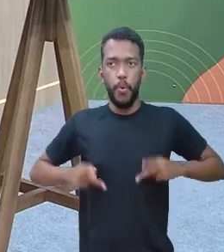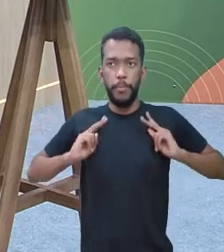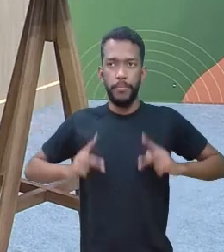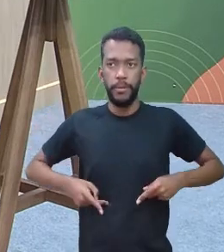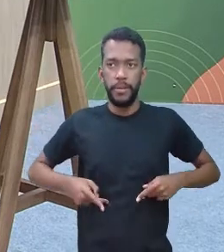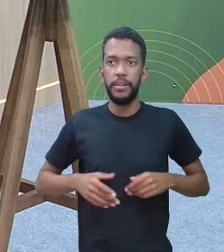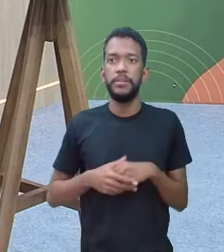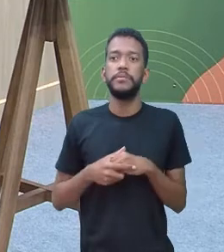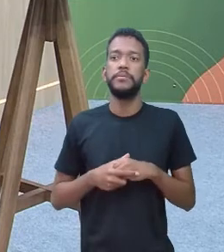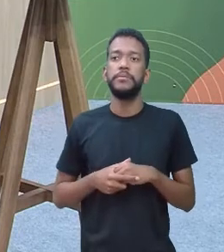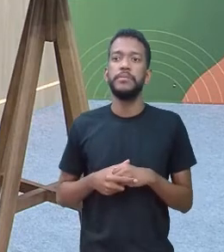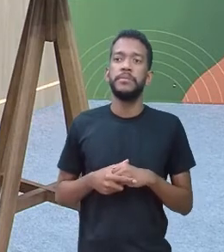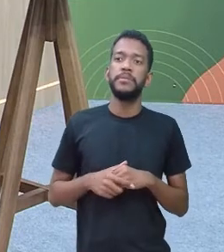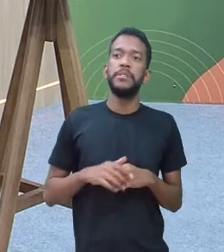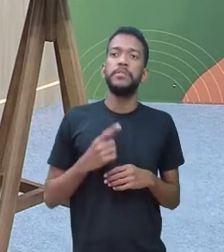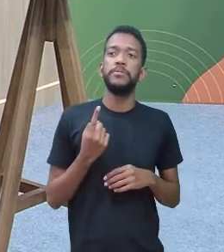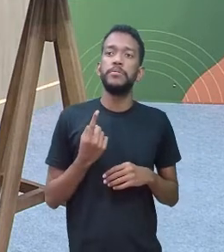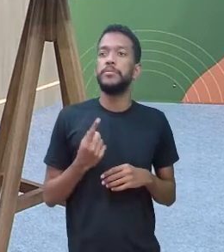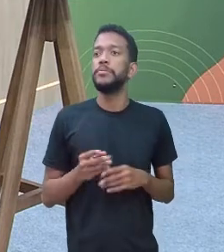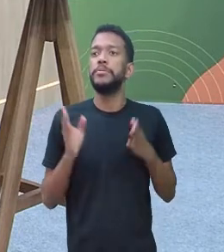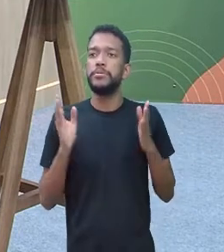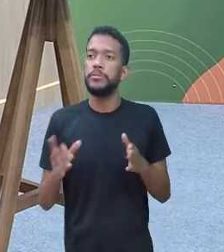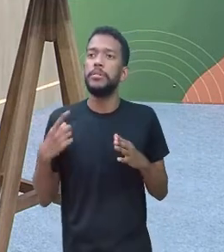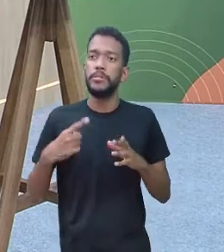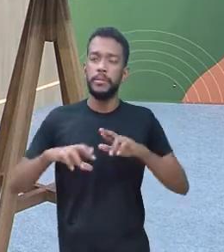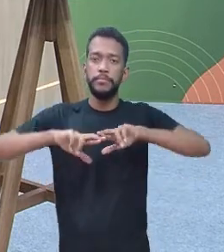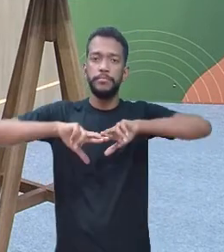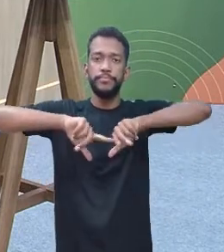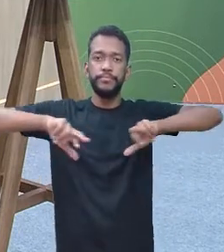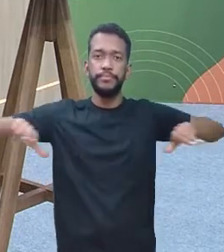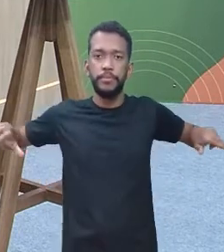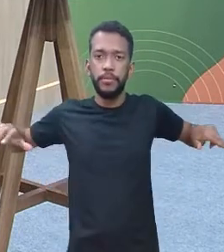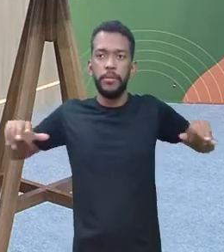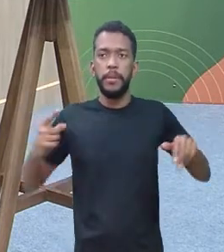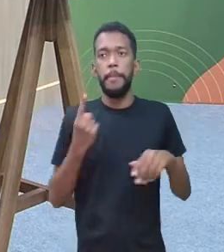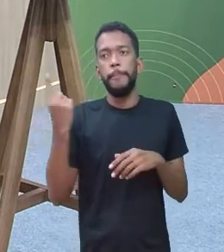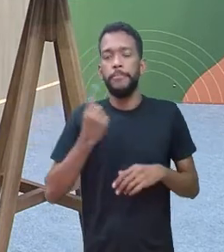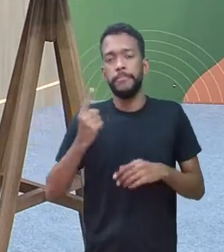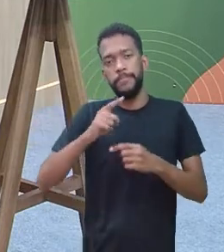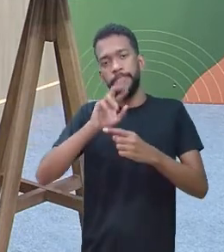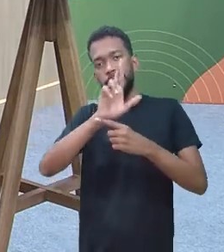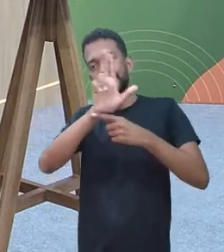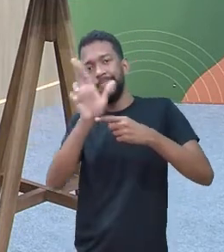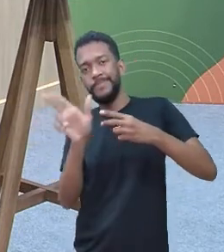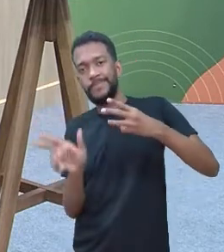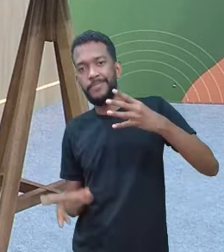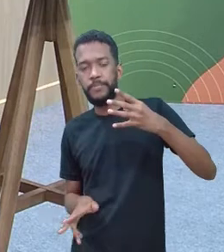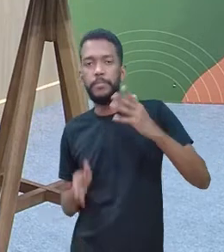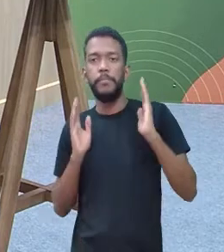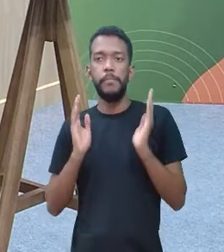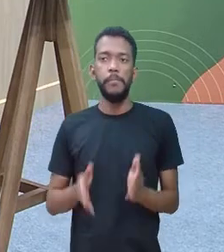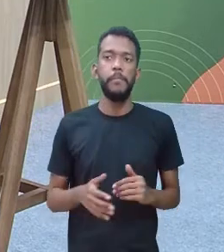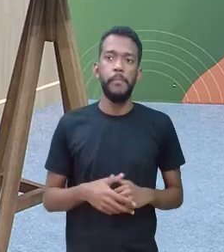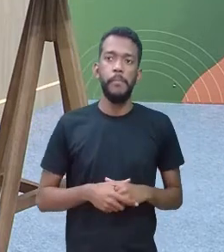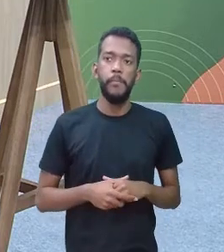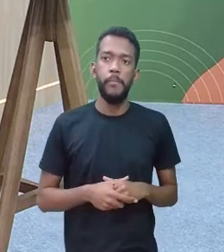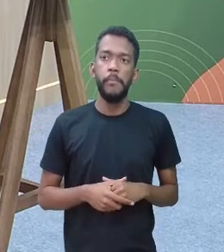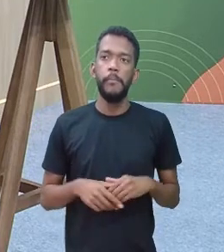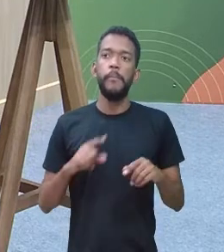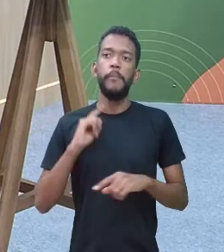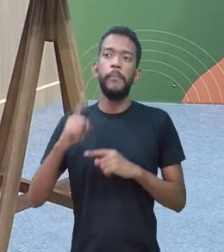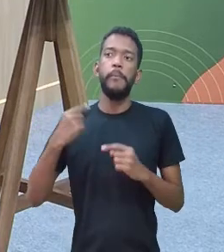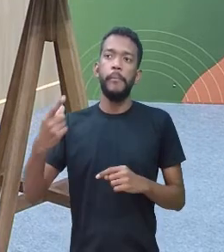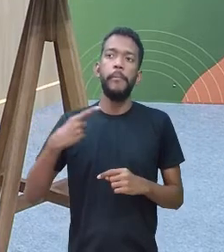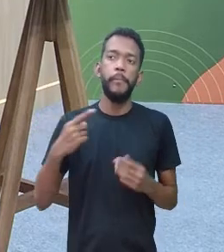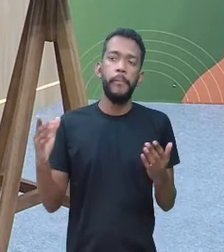quê? Partiu de um produtor e eu tenho vários consumidores primários, ou seja, vários herbívoros. Depois eu tenho alguns